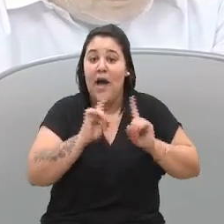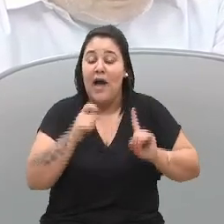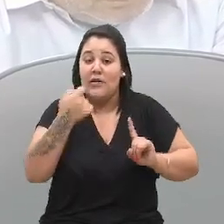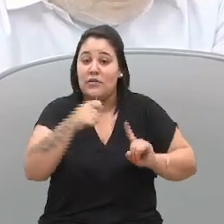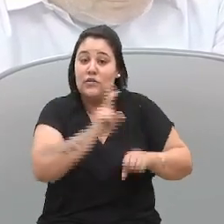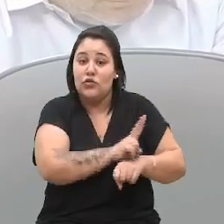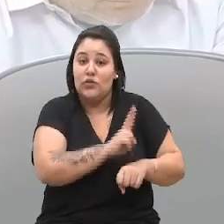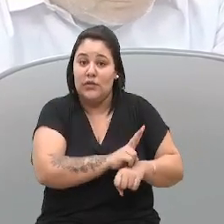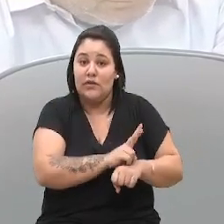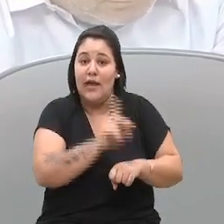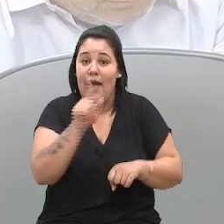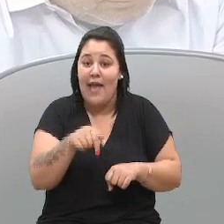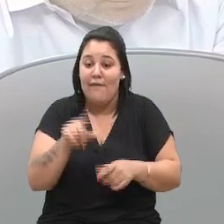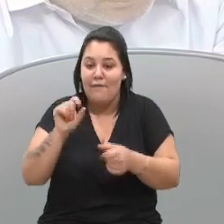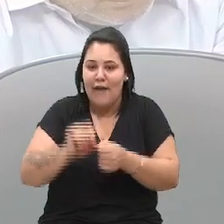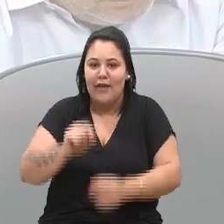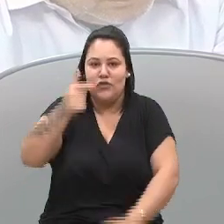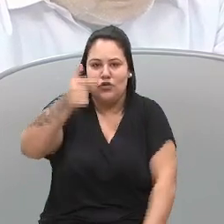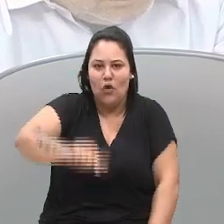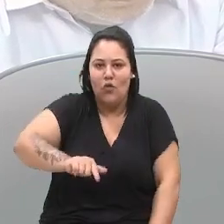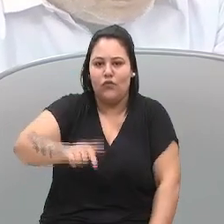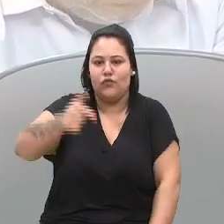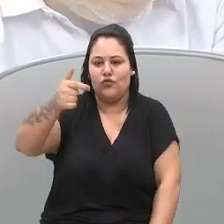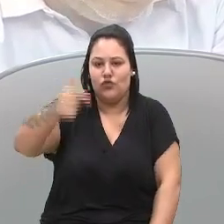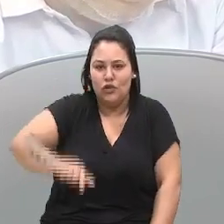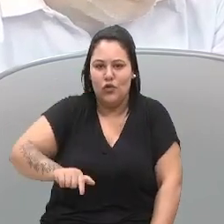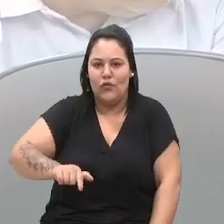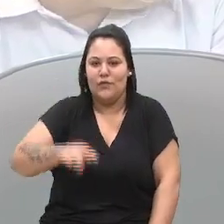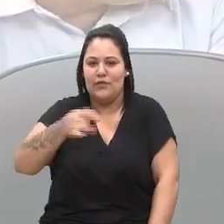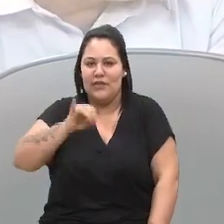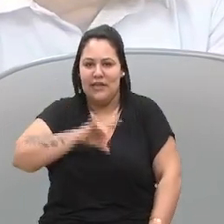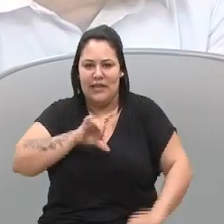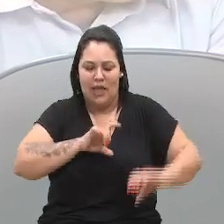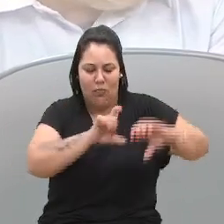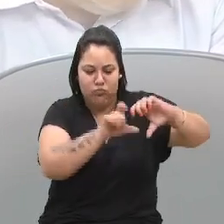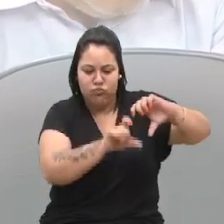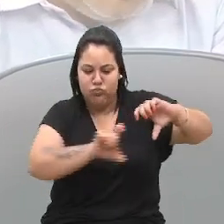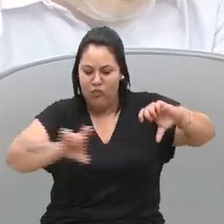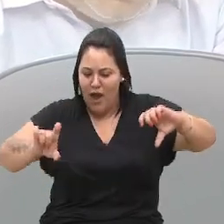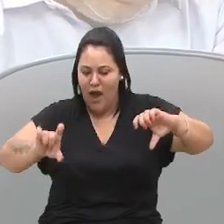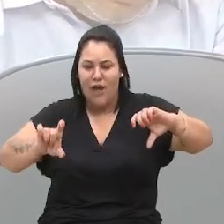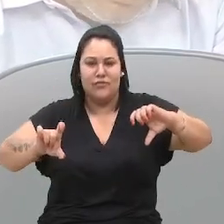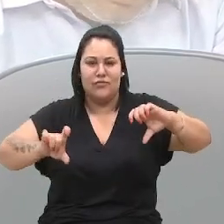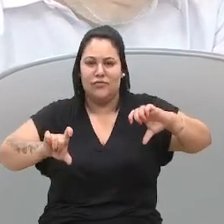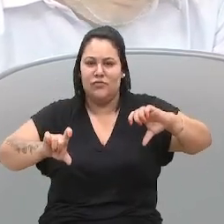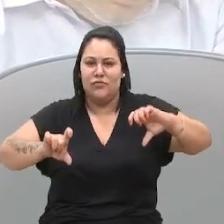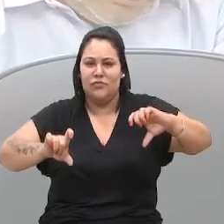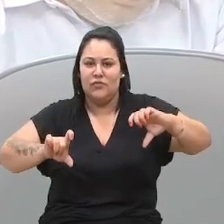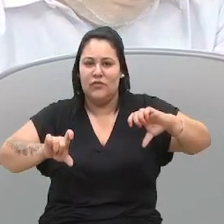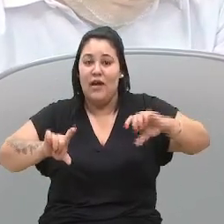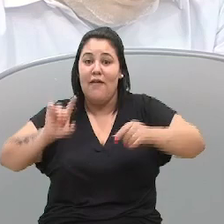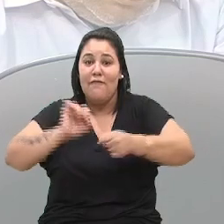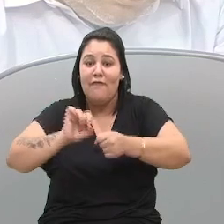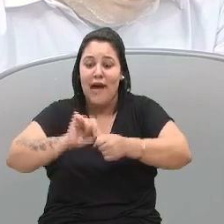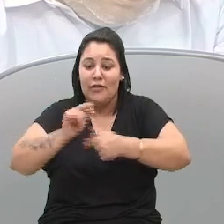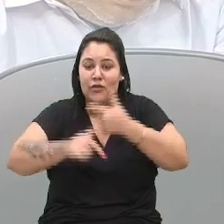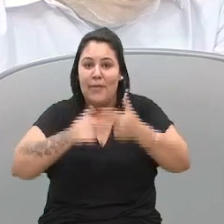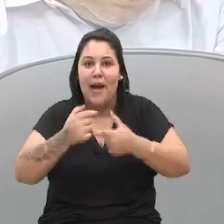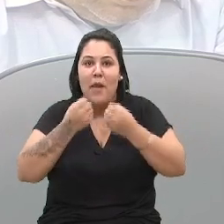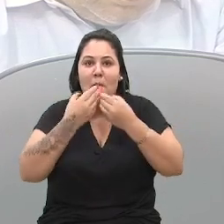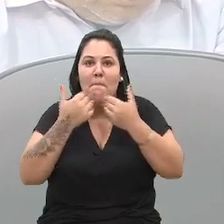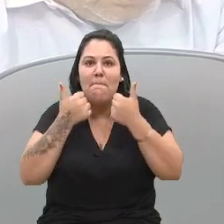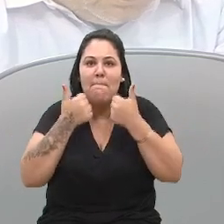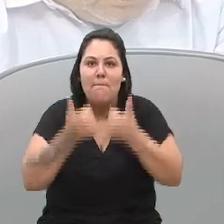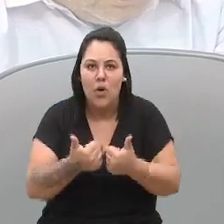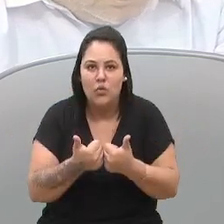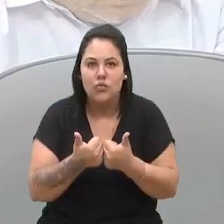é refeito esse retrabalho, quando arrebenta esses canos, enfim, canalização, não fique matação, que fique serviço bem feito, que é